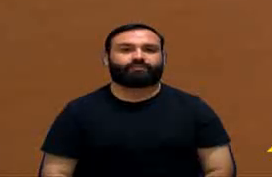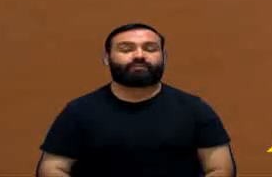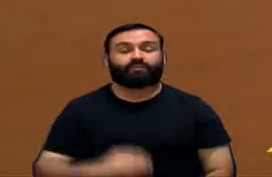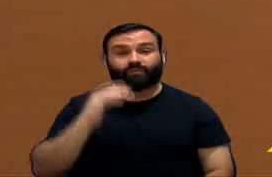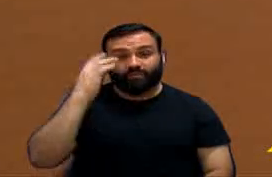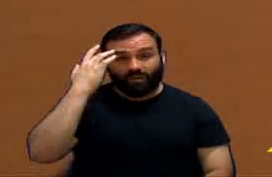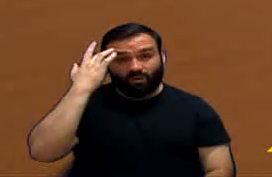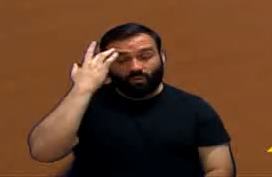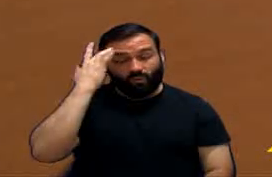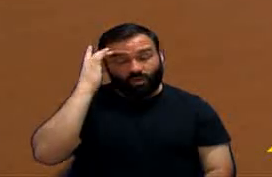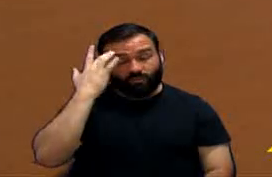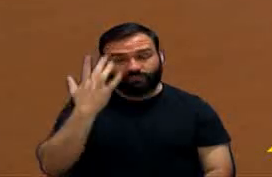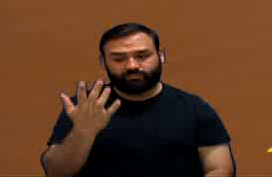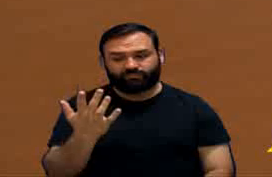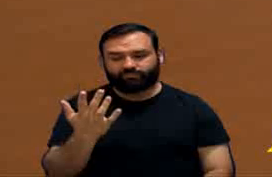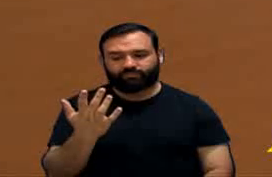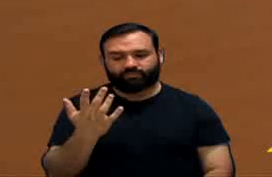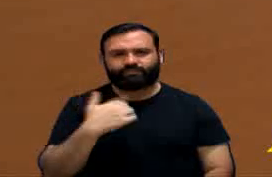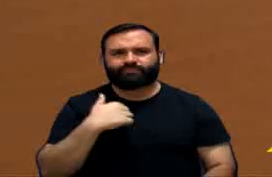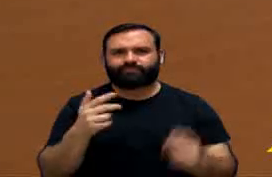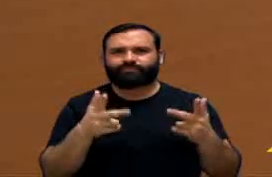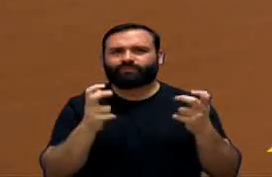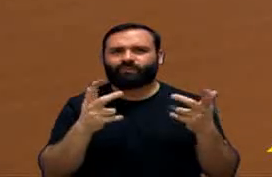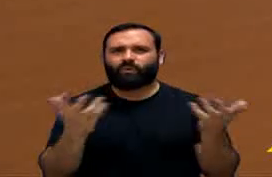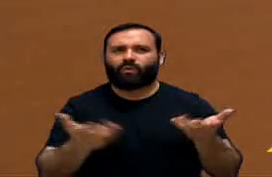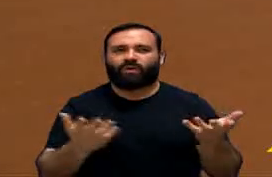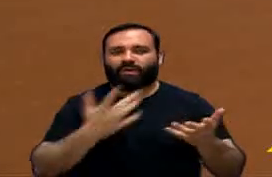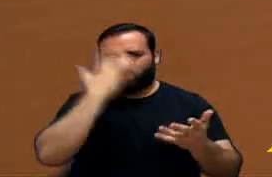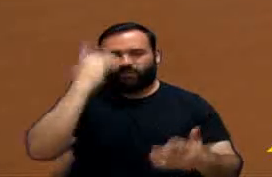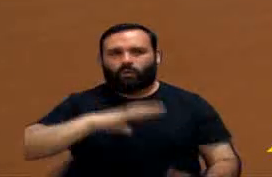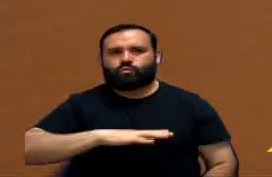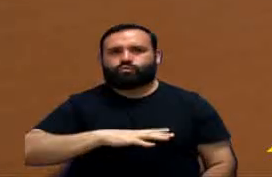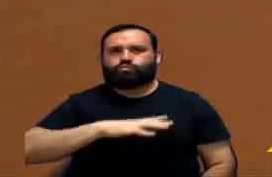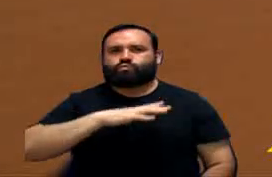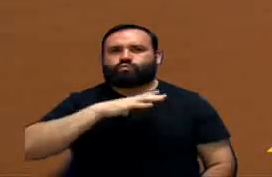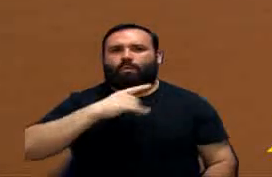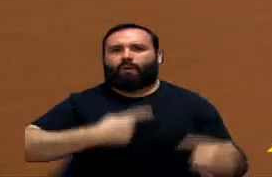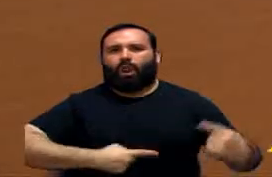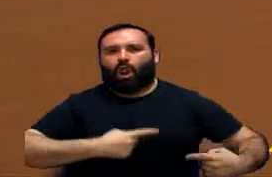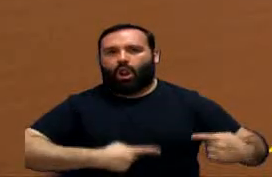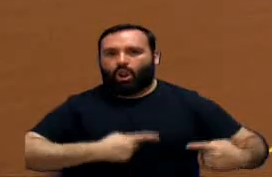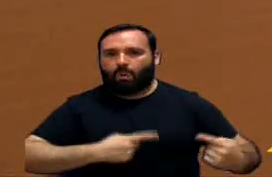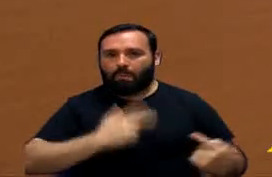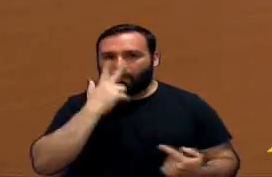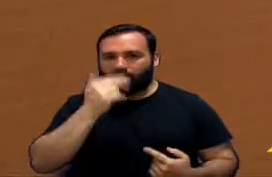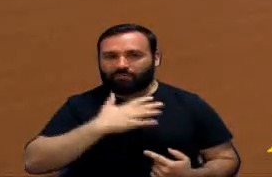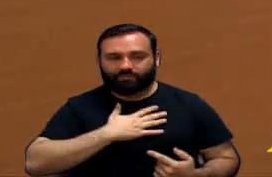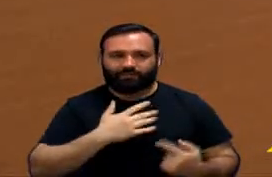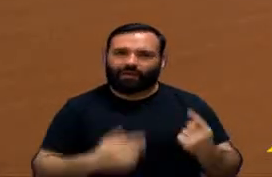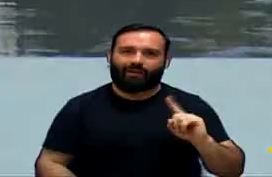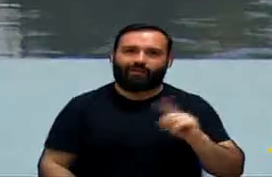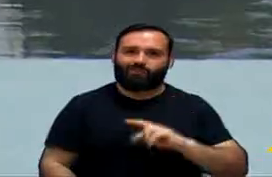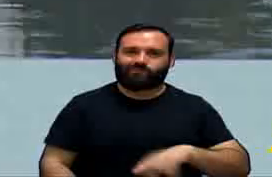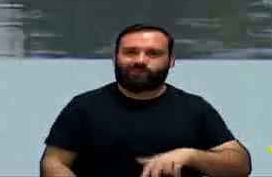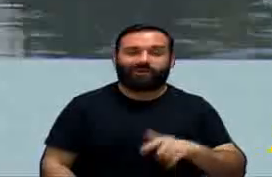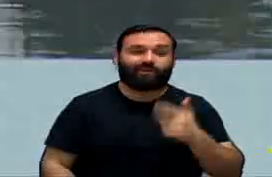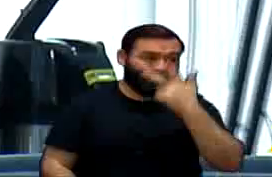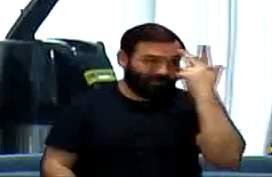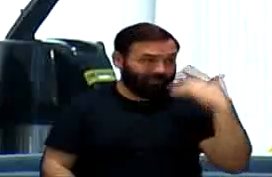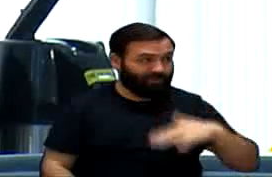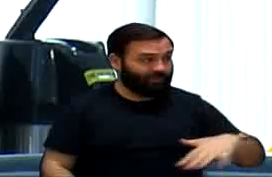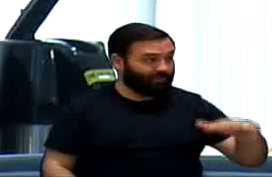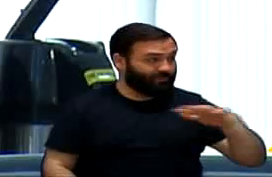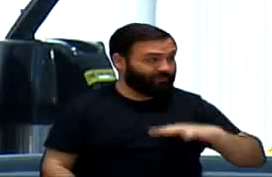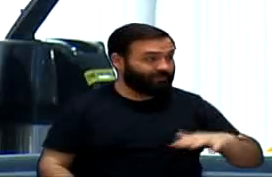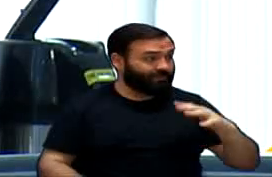eu acho que é tô percebendo que hoje os ânimos estão mais acirrados aqui Vereador o meu não né as pessoas estão